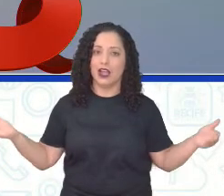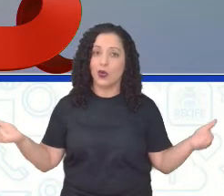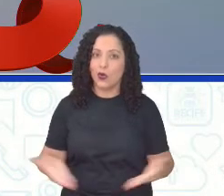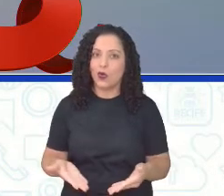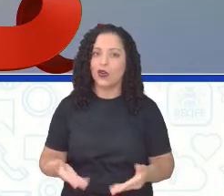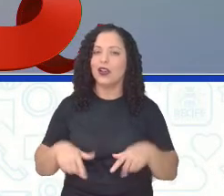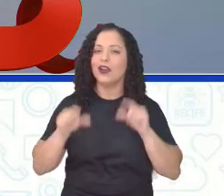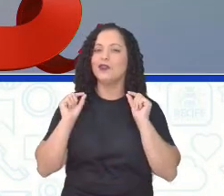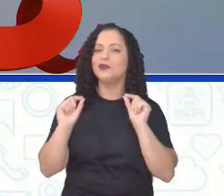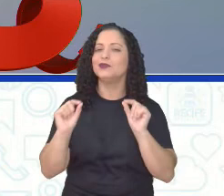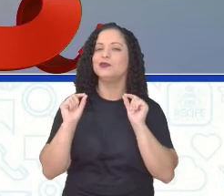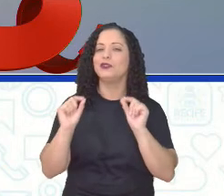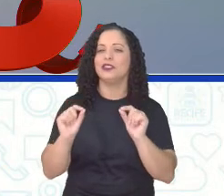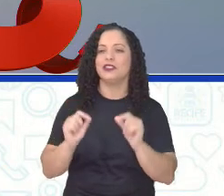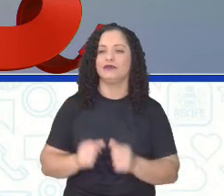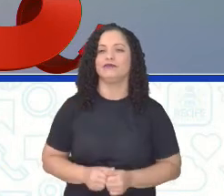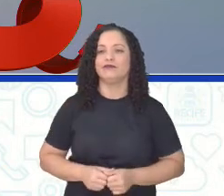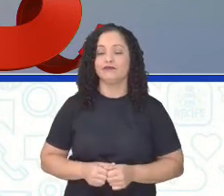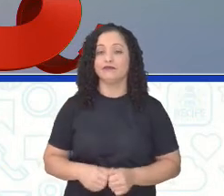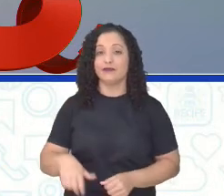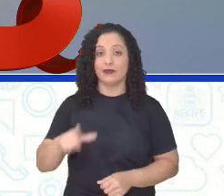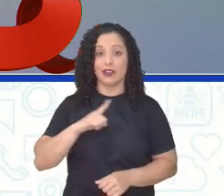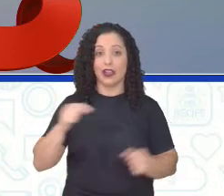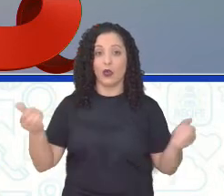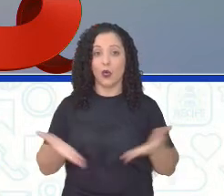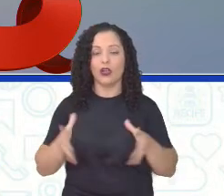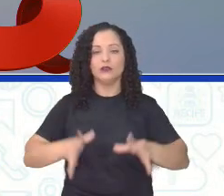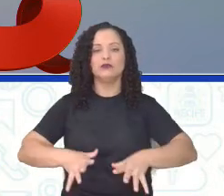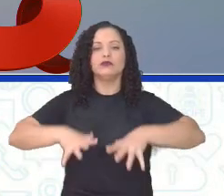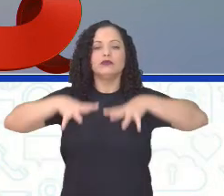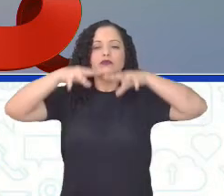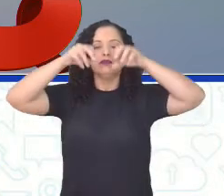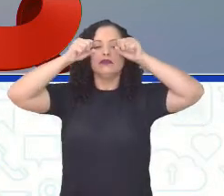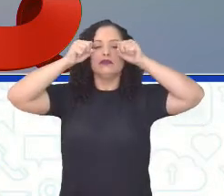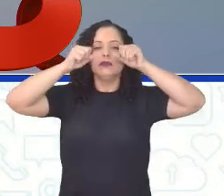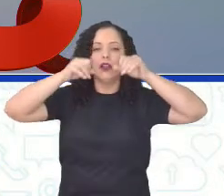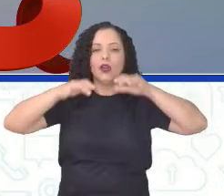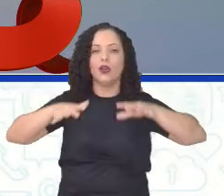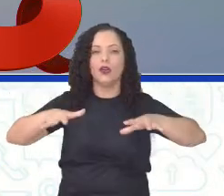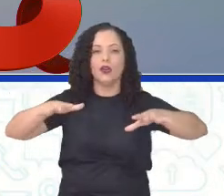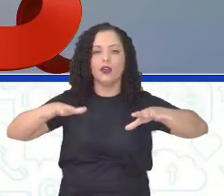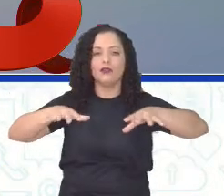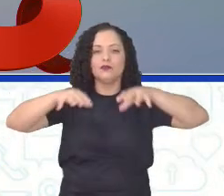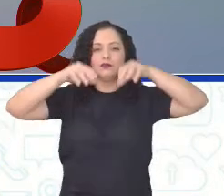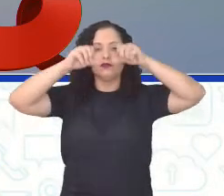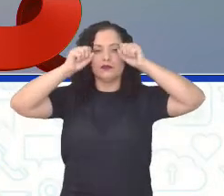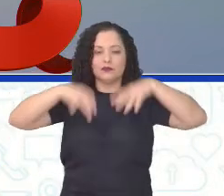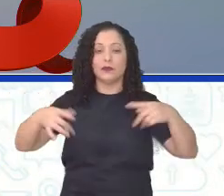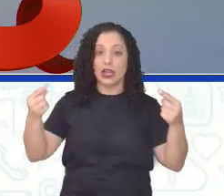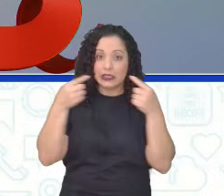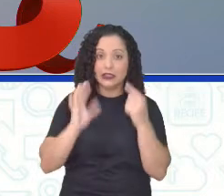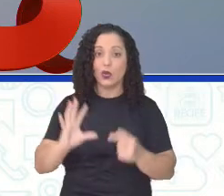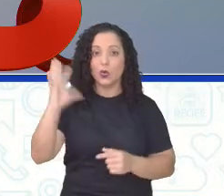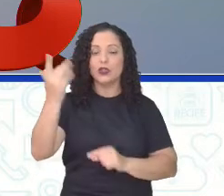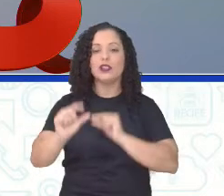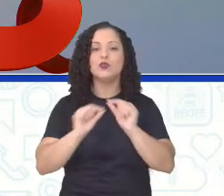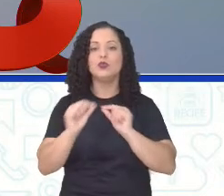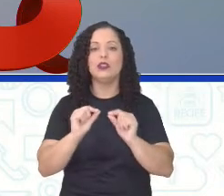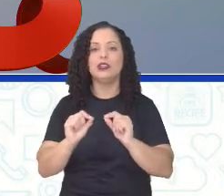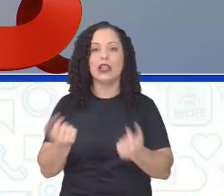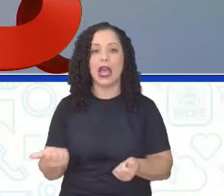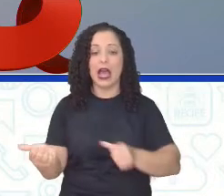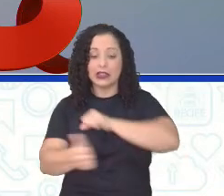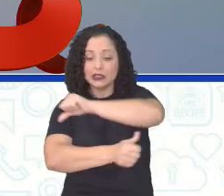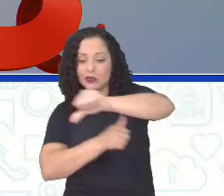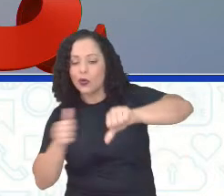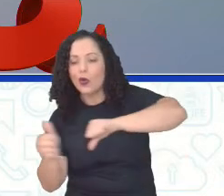para outro, sistema respiratório. É nele que acontece, né, as trocas gasosas. O sistema respiratório realiza